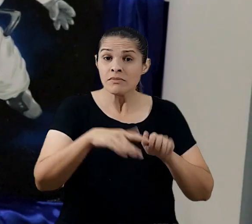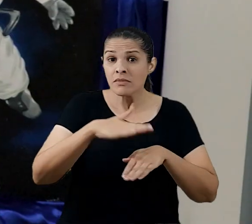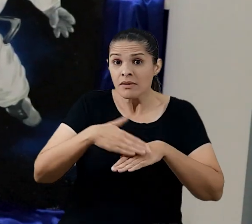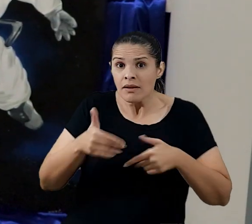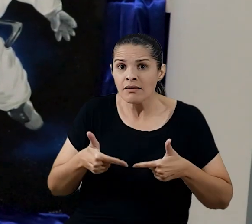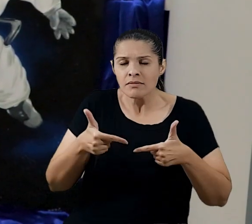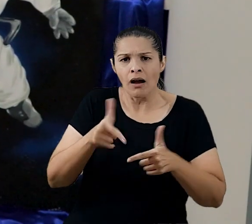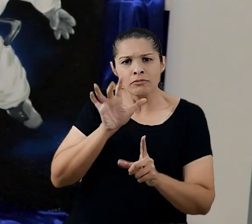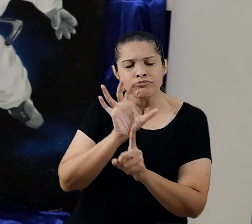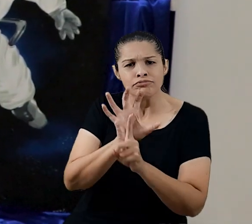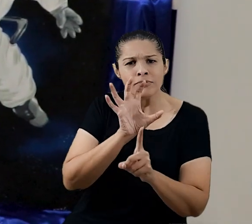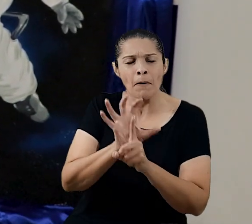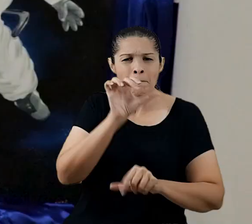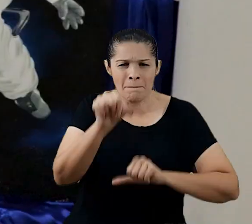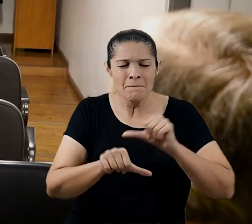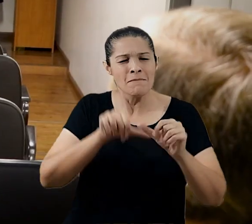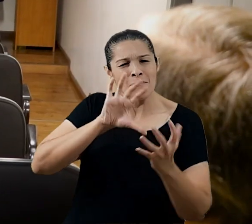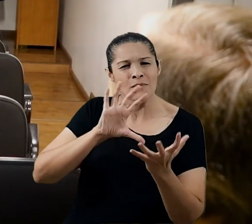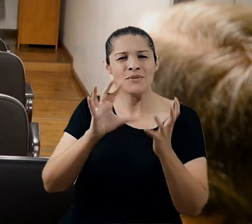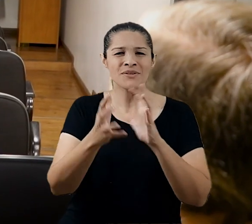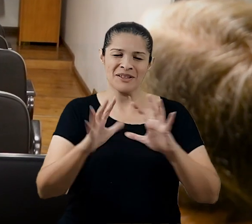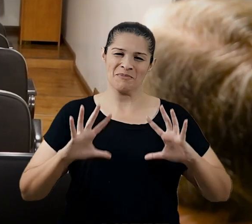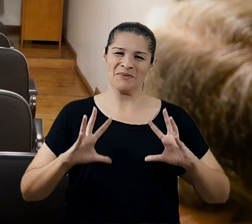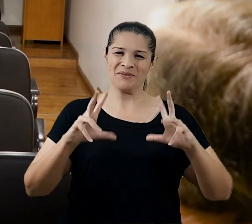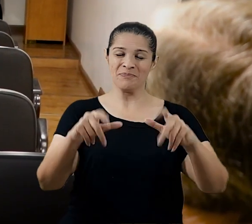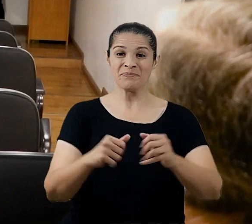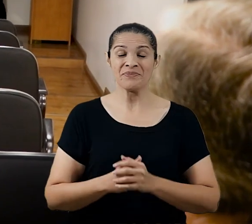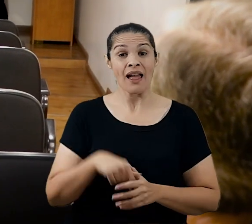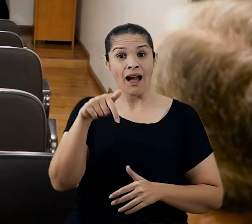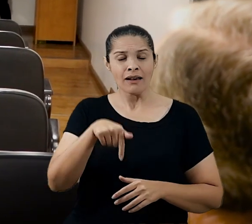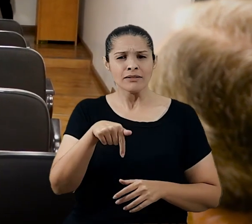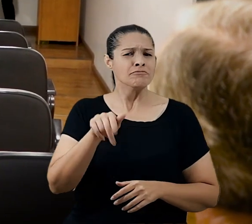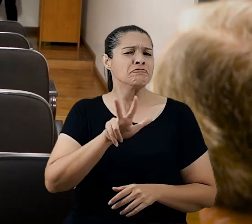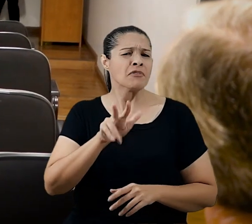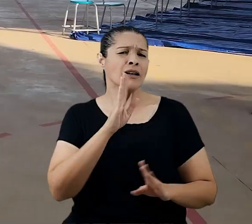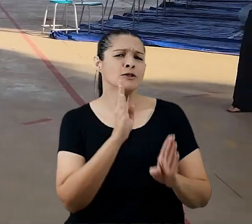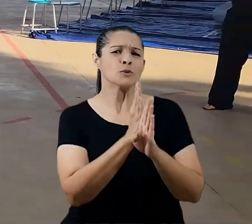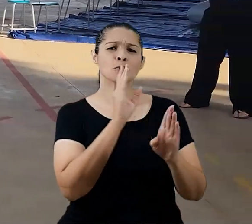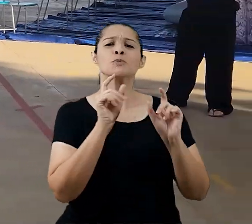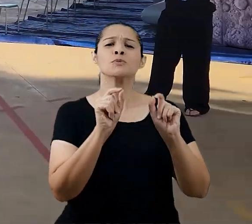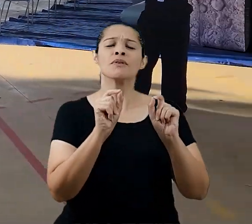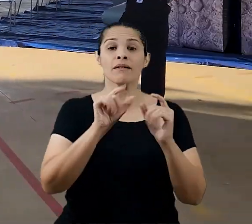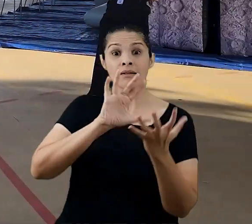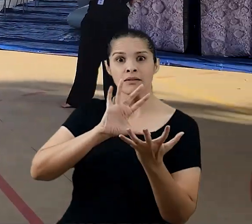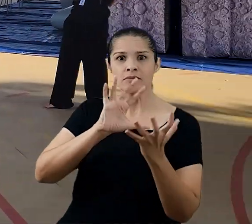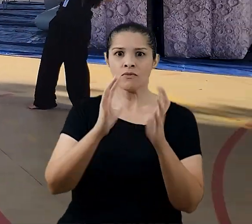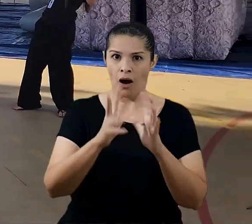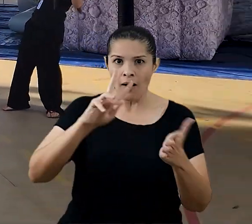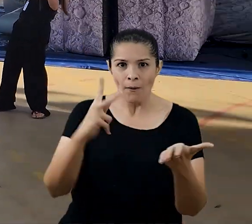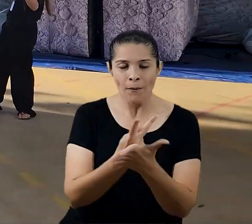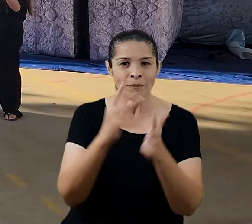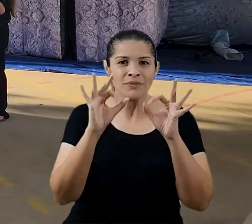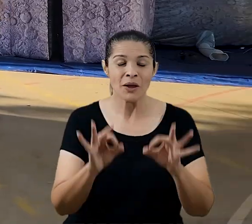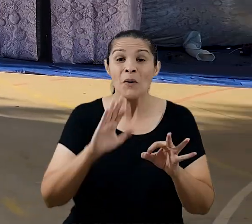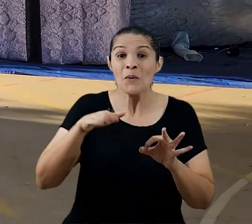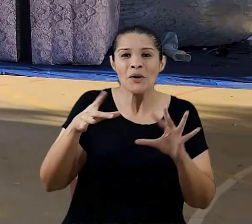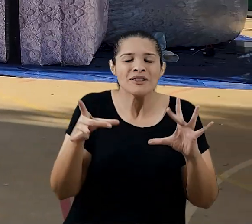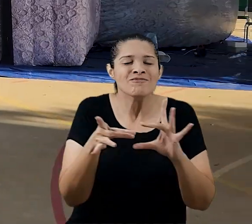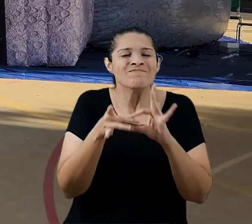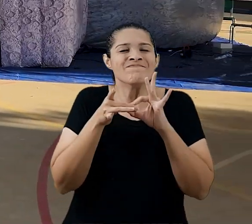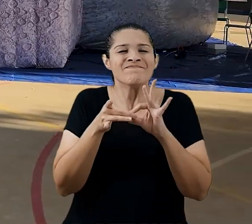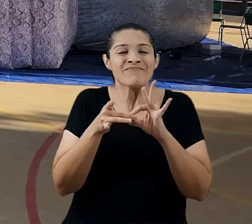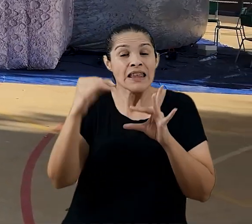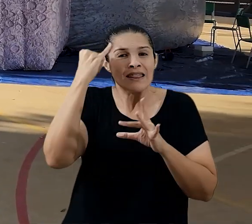e inspiram um futuro melhor para todos. Aqui você vai descobrir que a transformação acontece quando as pessoas se unem, compartilham ideias